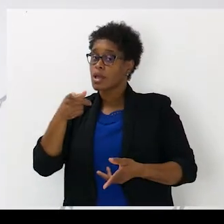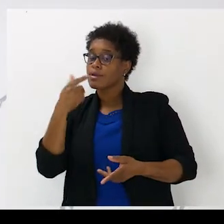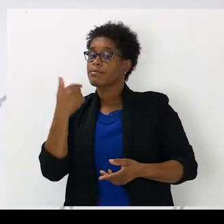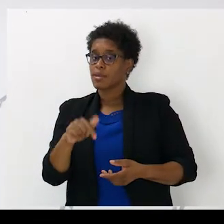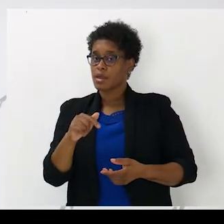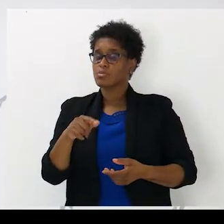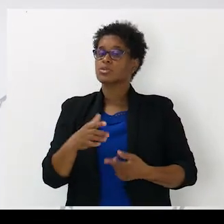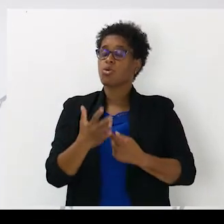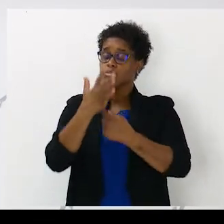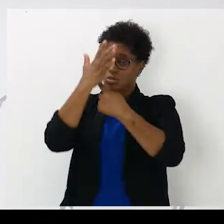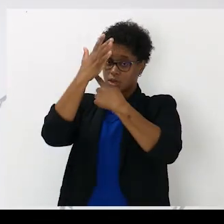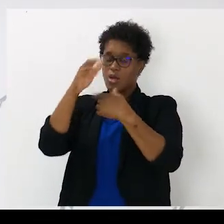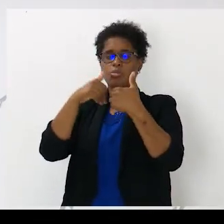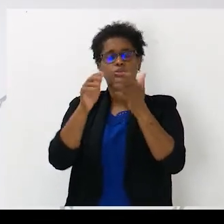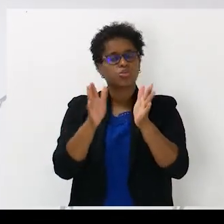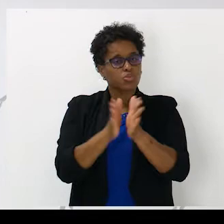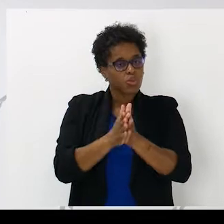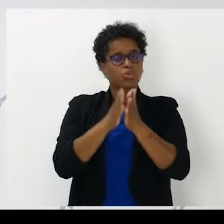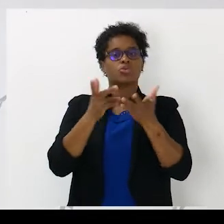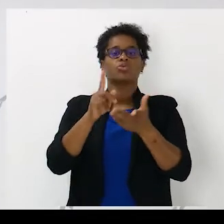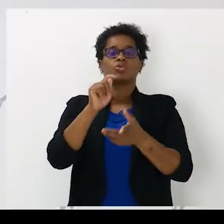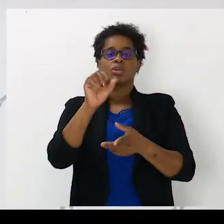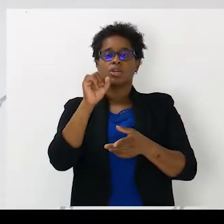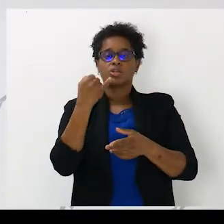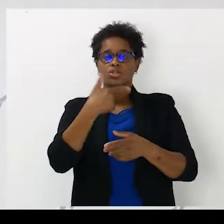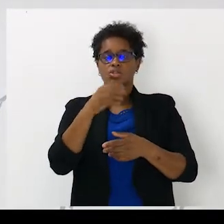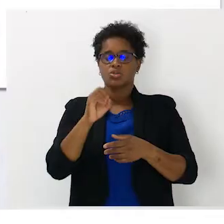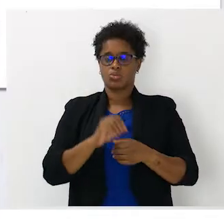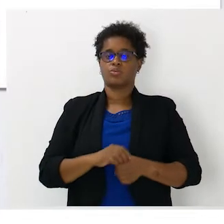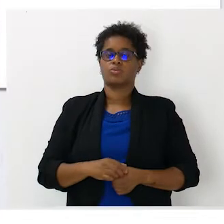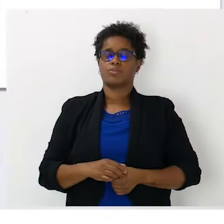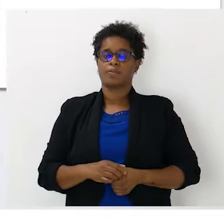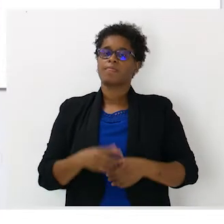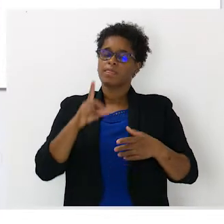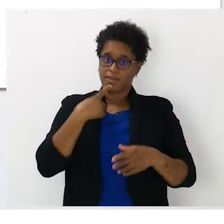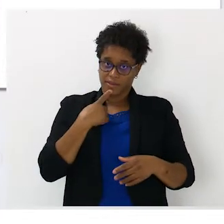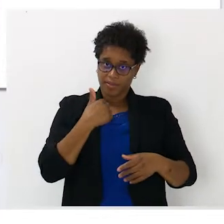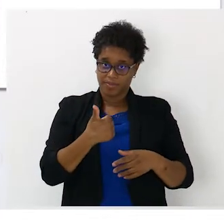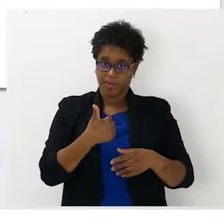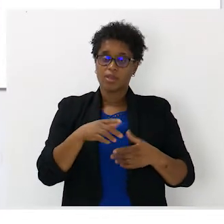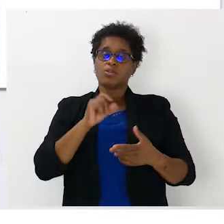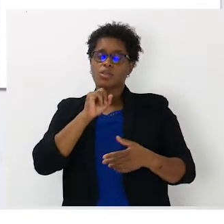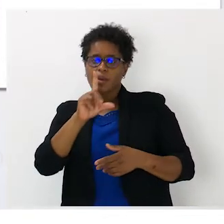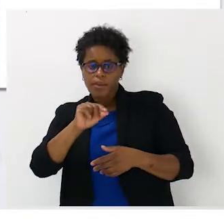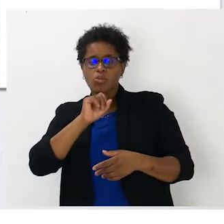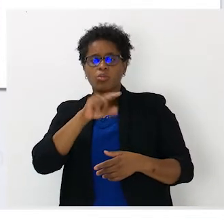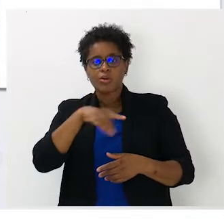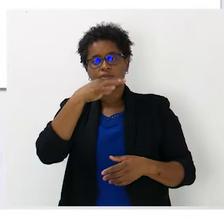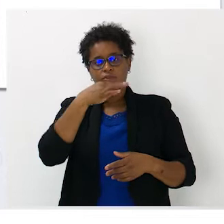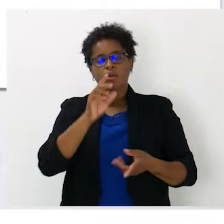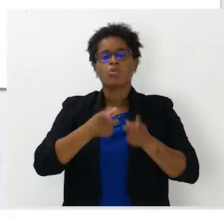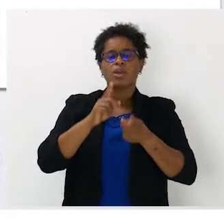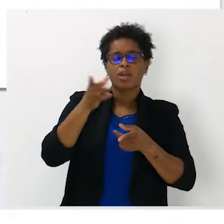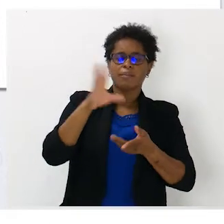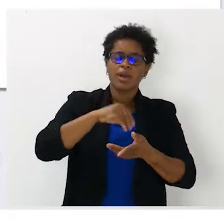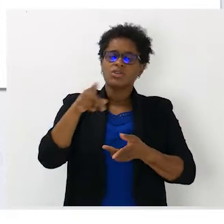é venerado por todo o Egito. Está bem? Ainda podemos dizer que mais sobre esse